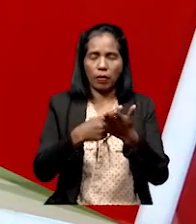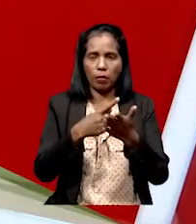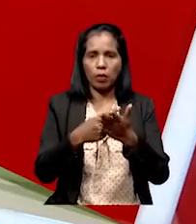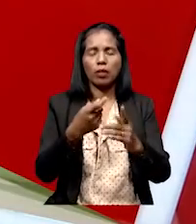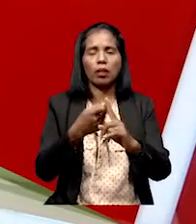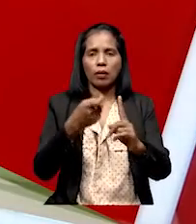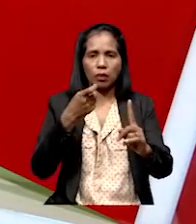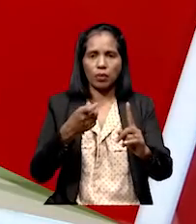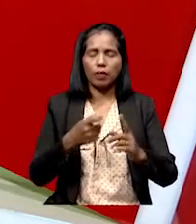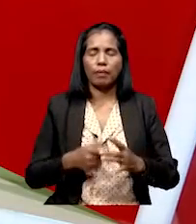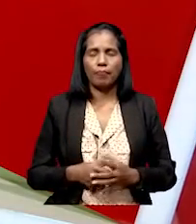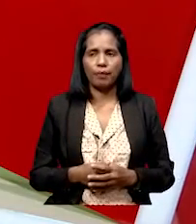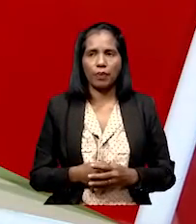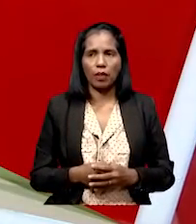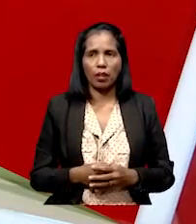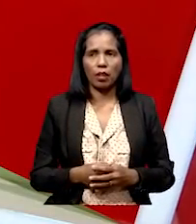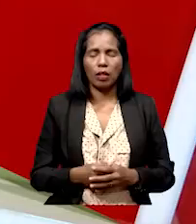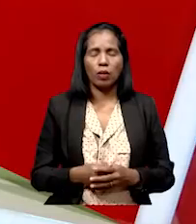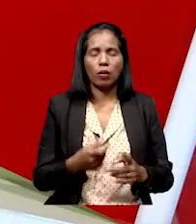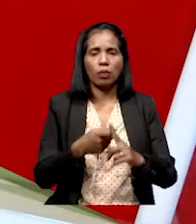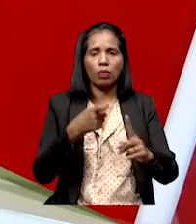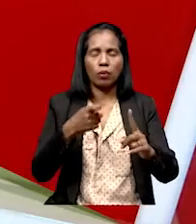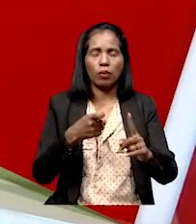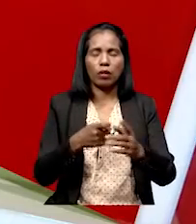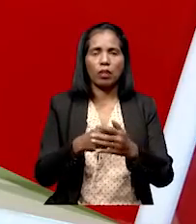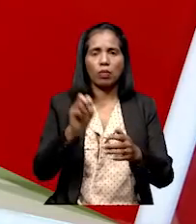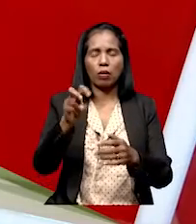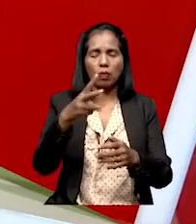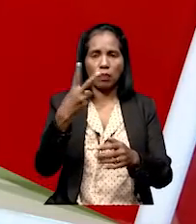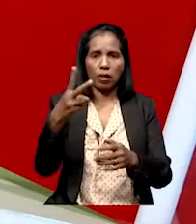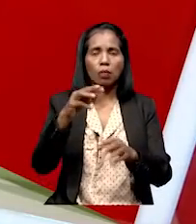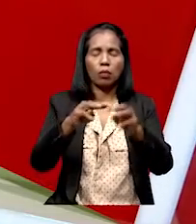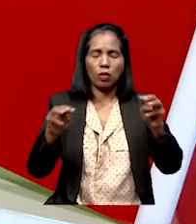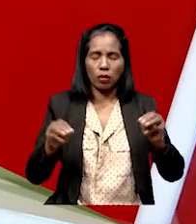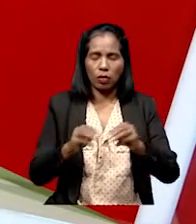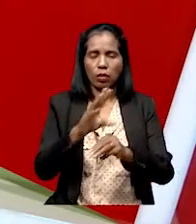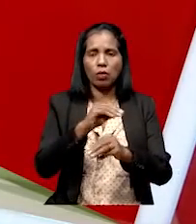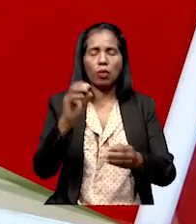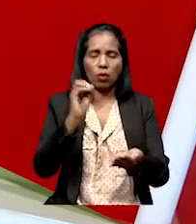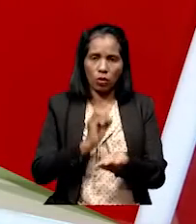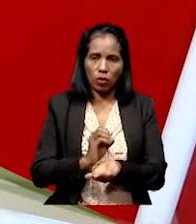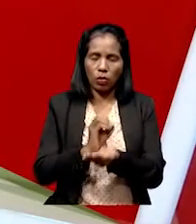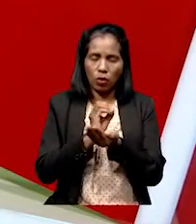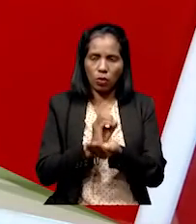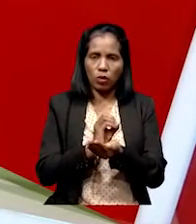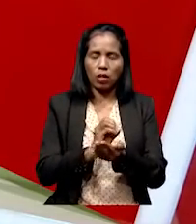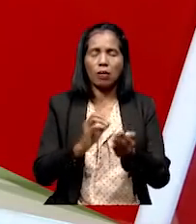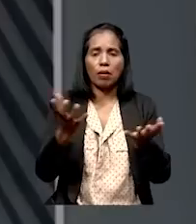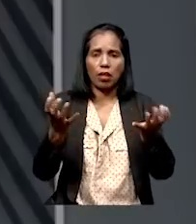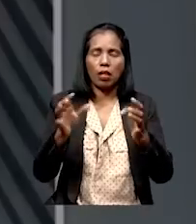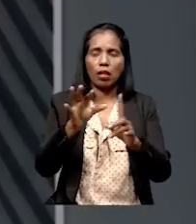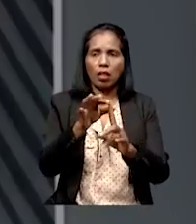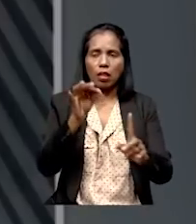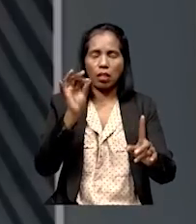delegados, os 12 municípios, na região administrativa, especial, que se é a BEMACA,